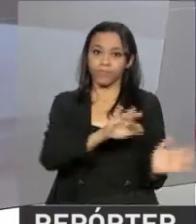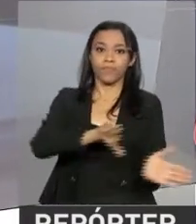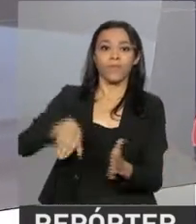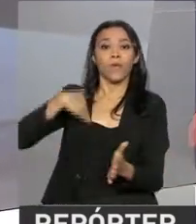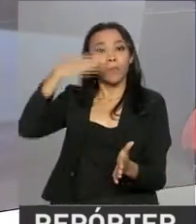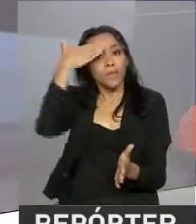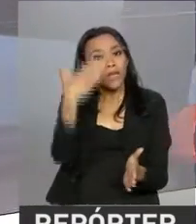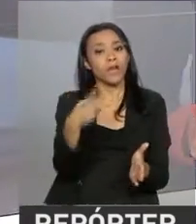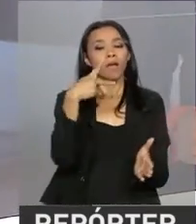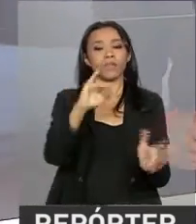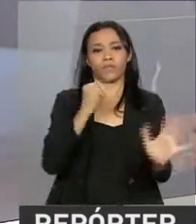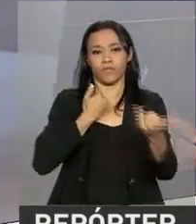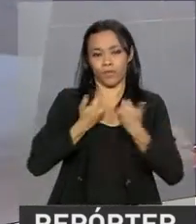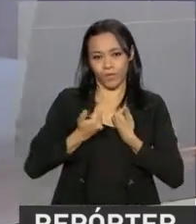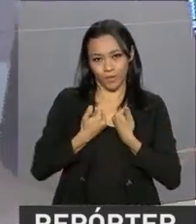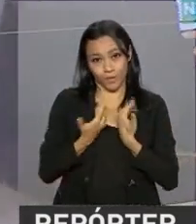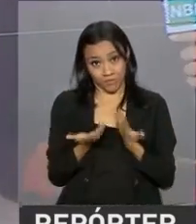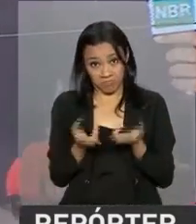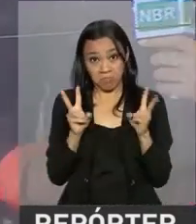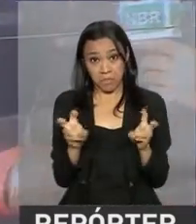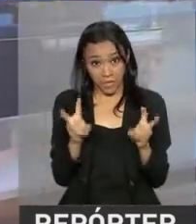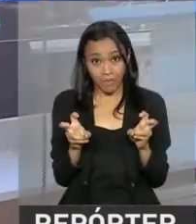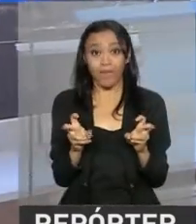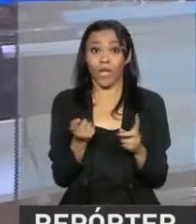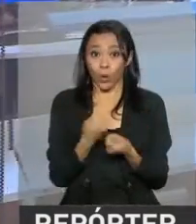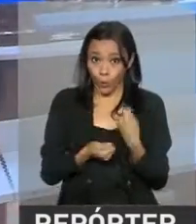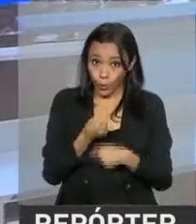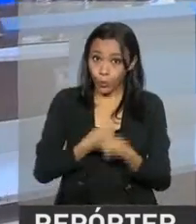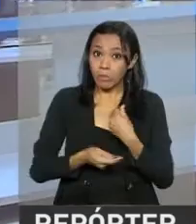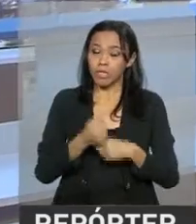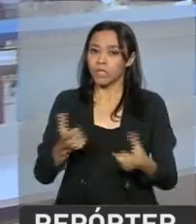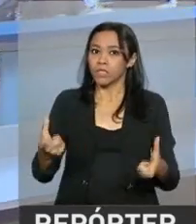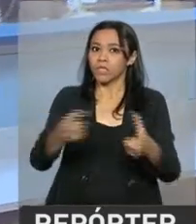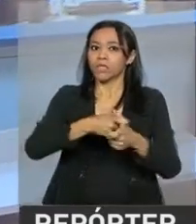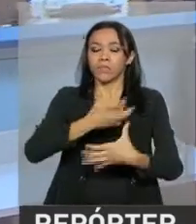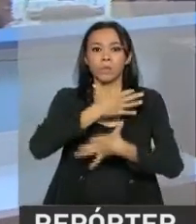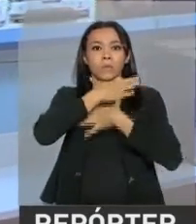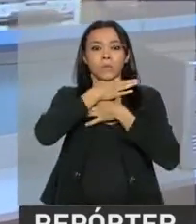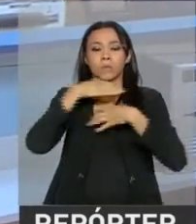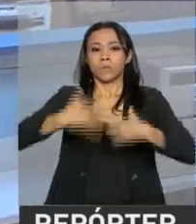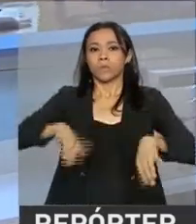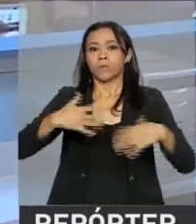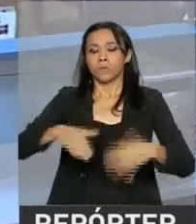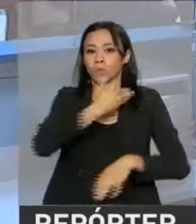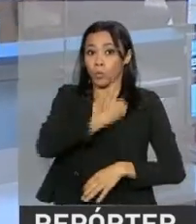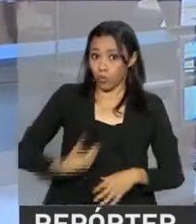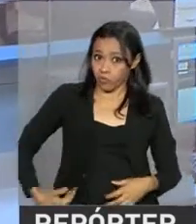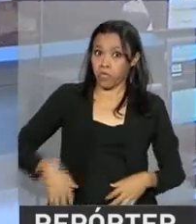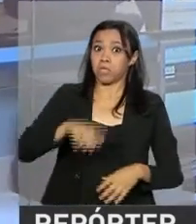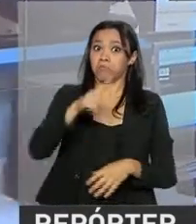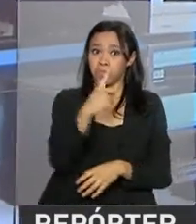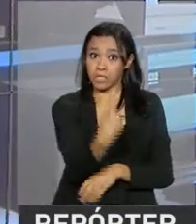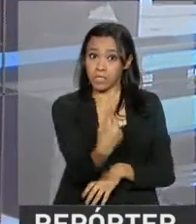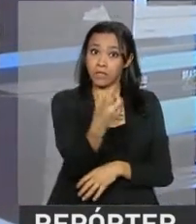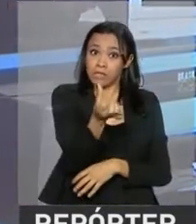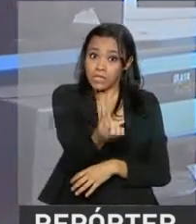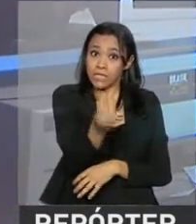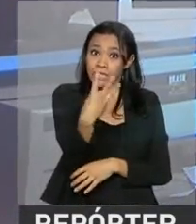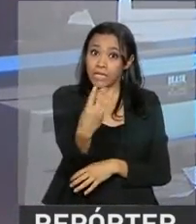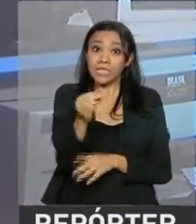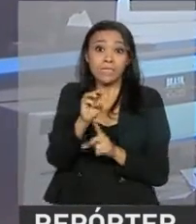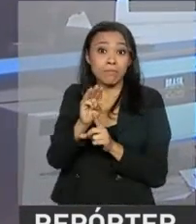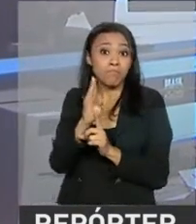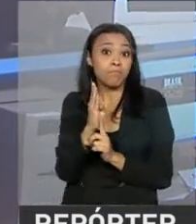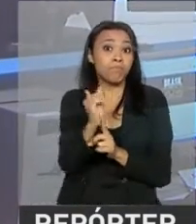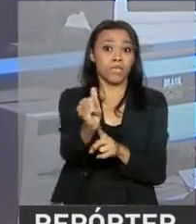informações. Continuando falando de economia, o déficit nas contas do governo chegou a 163 bilhões de